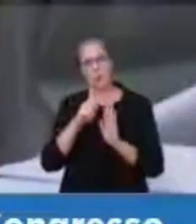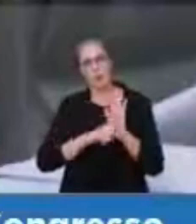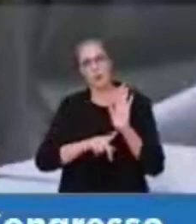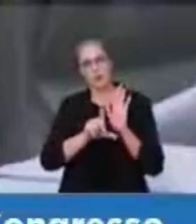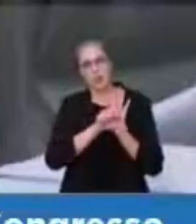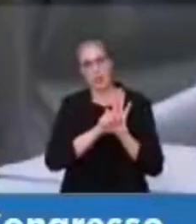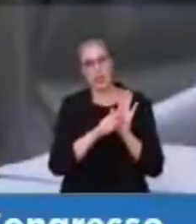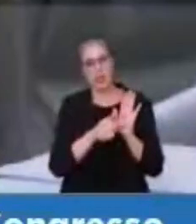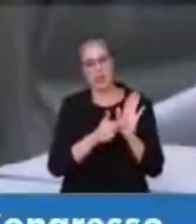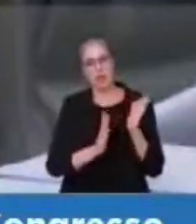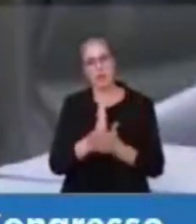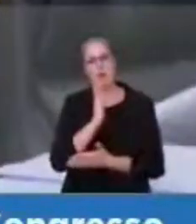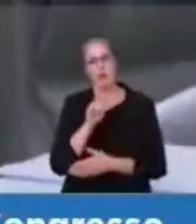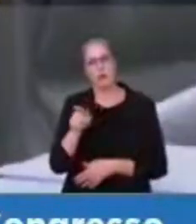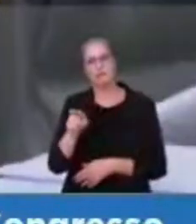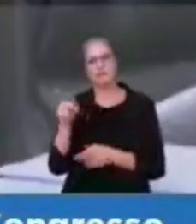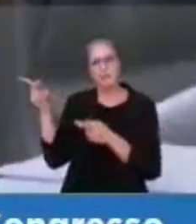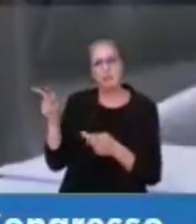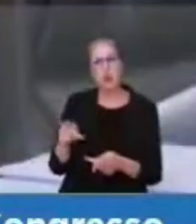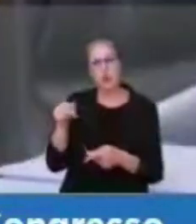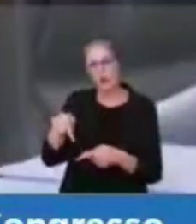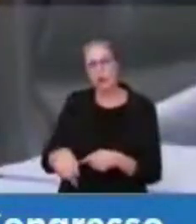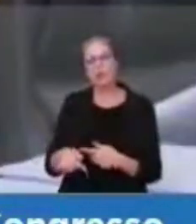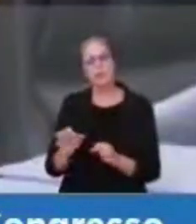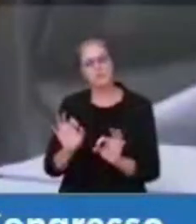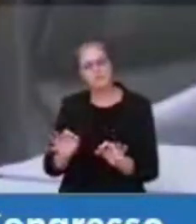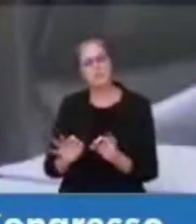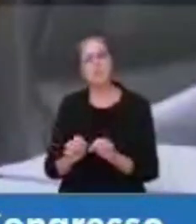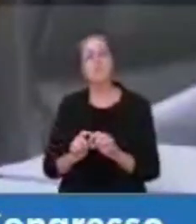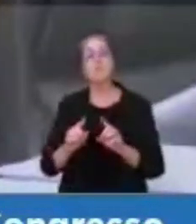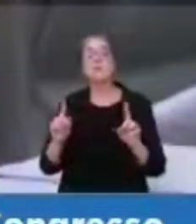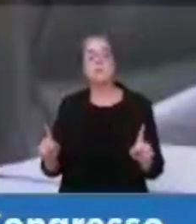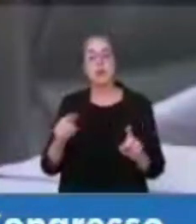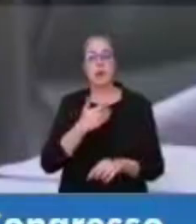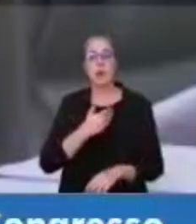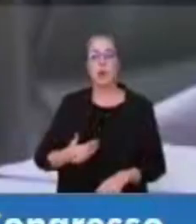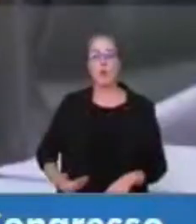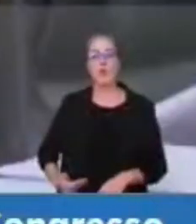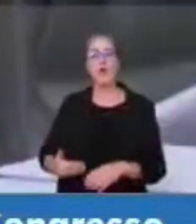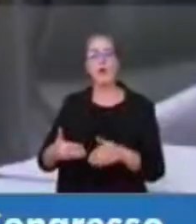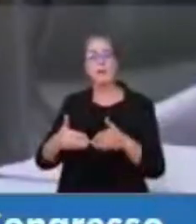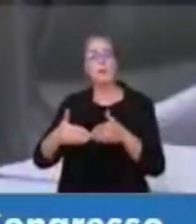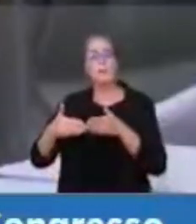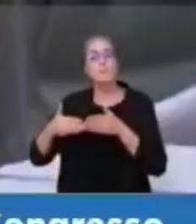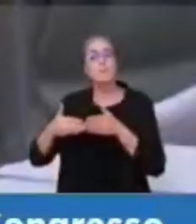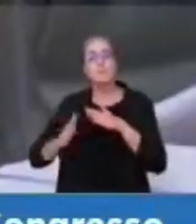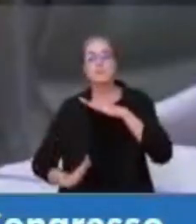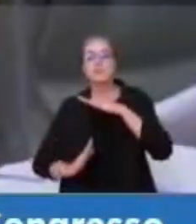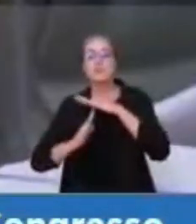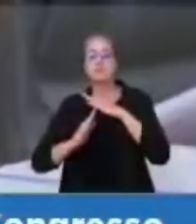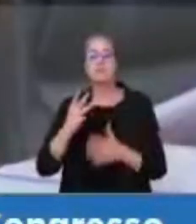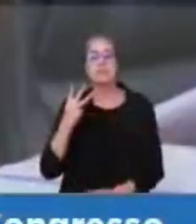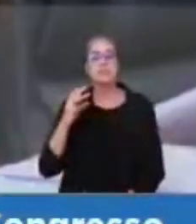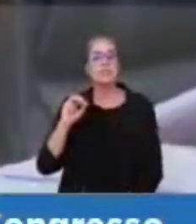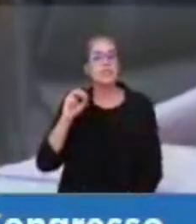Nacional, aprovado e que Vossa Excelência traz aqui ao plenário. O governo está pedindo prazo de 30 dias, não mais que